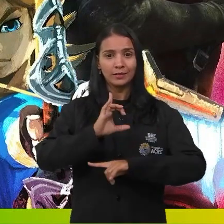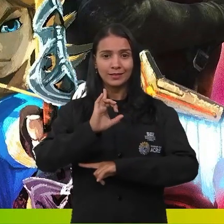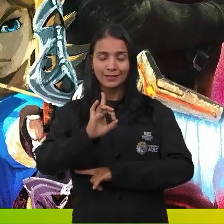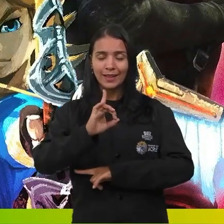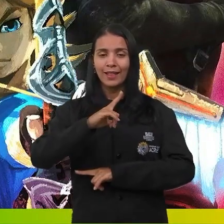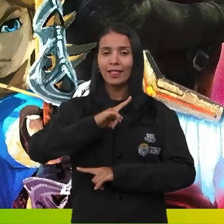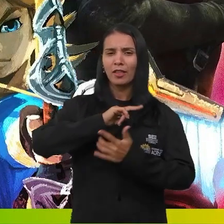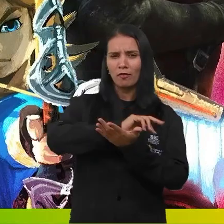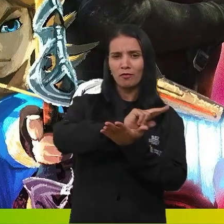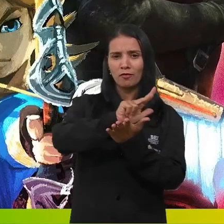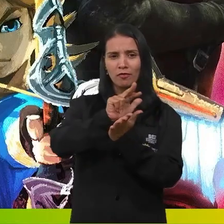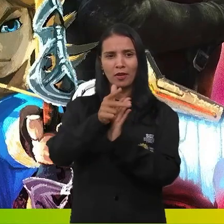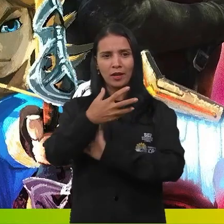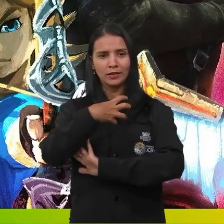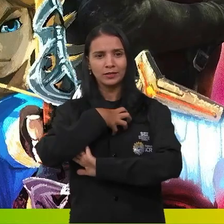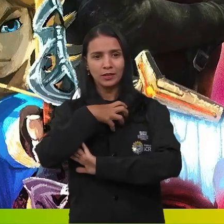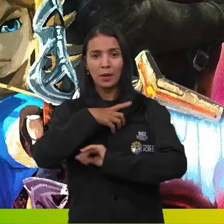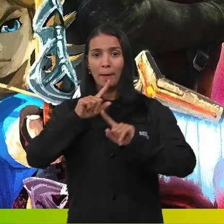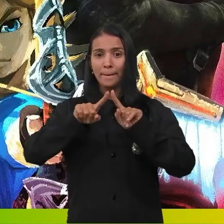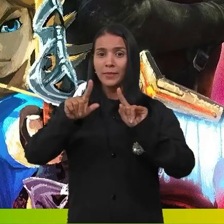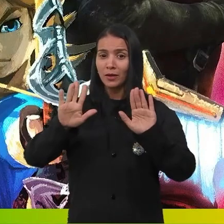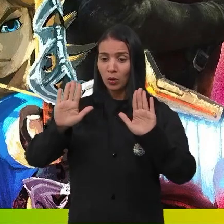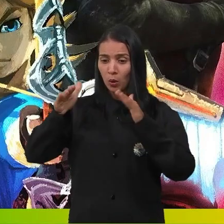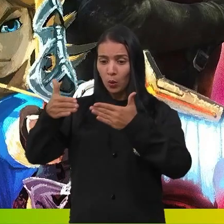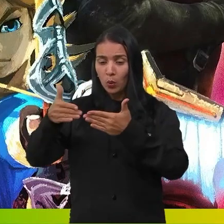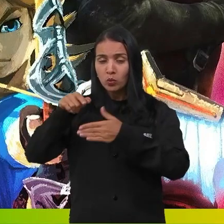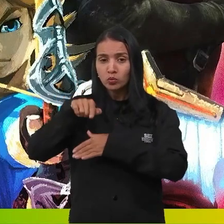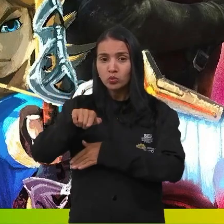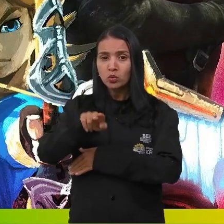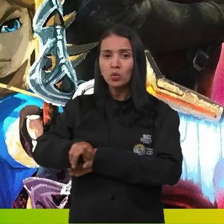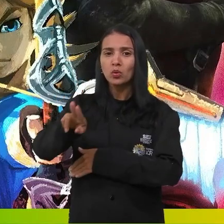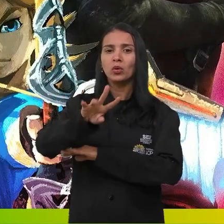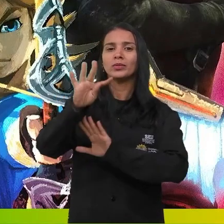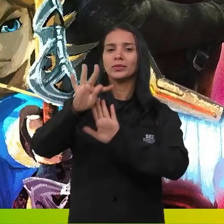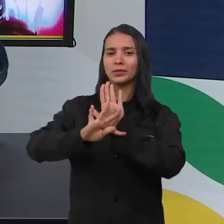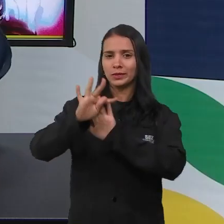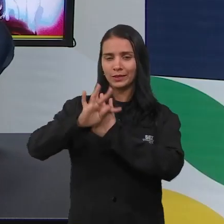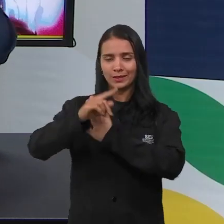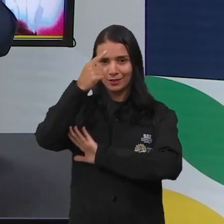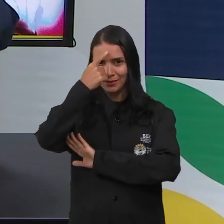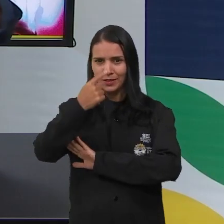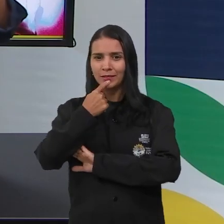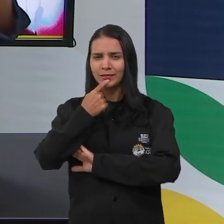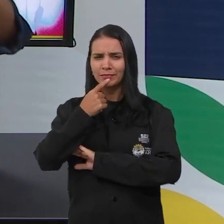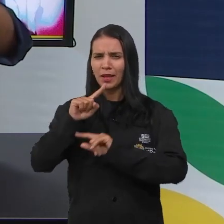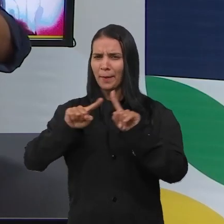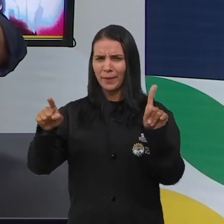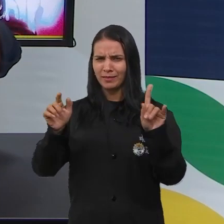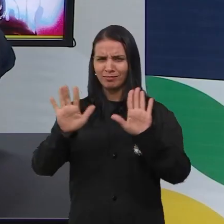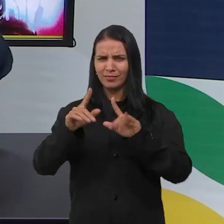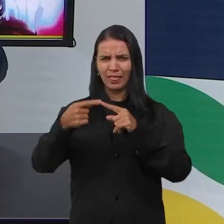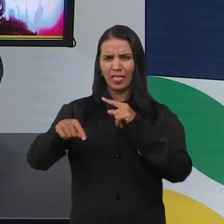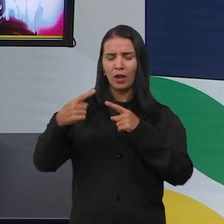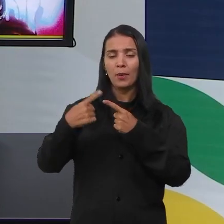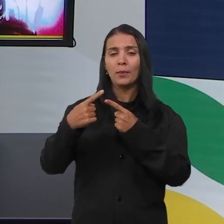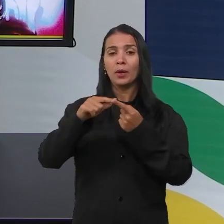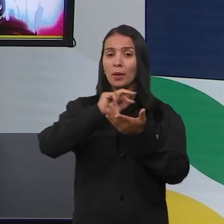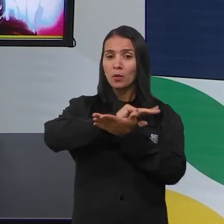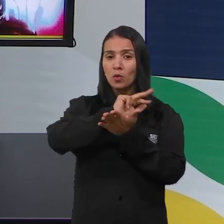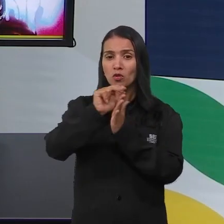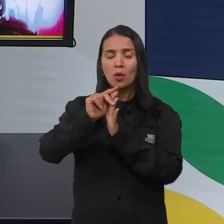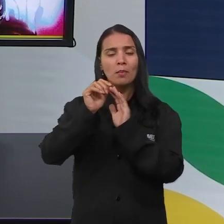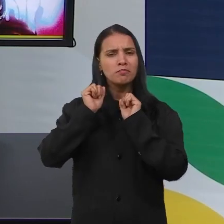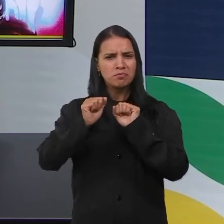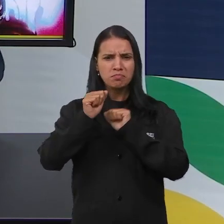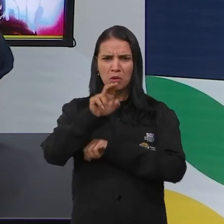Multissemiótica, restrita ao uso de textos e imagens. A multissemiótica tem várias possibilidades. A gente já até